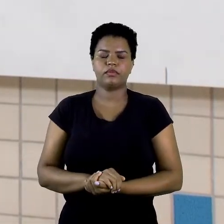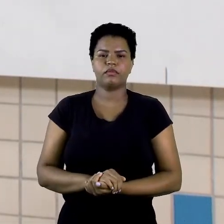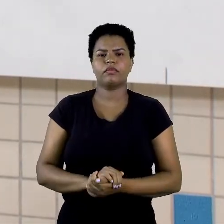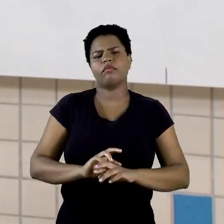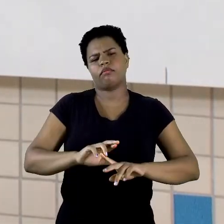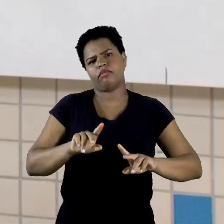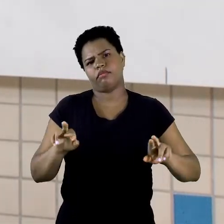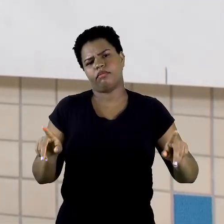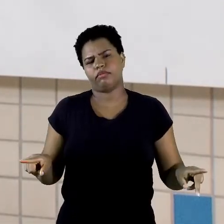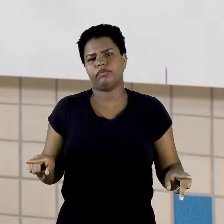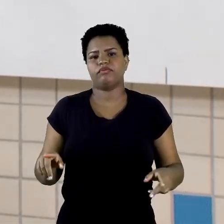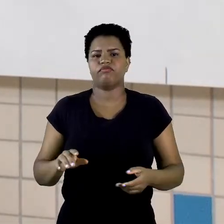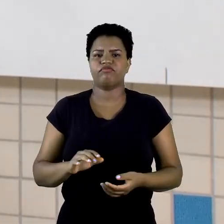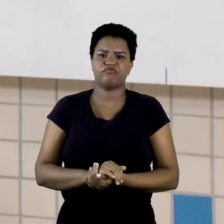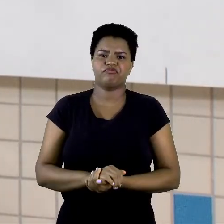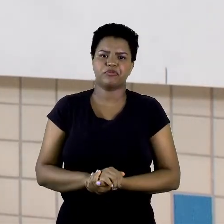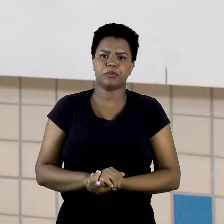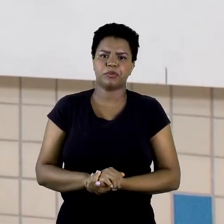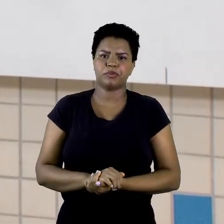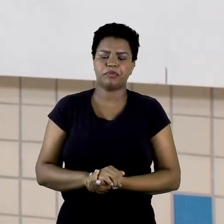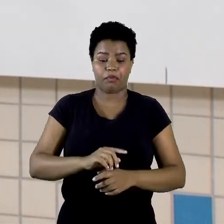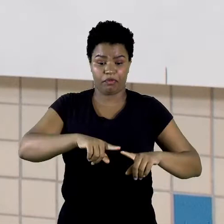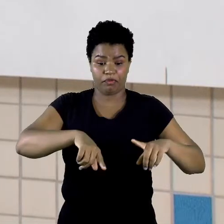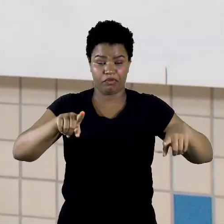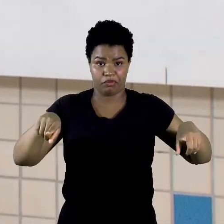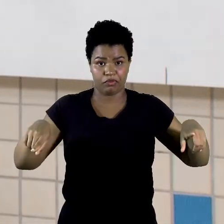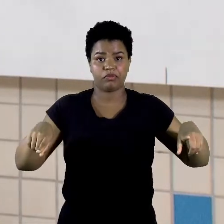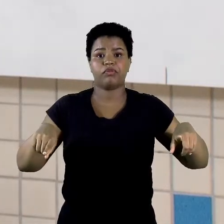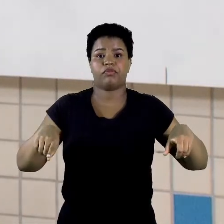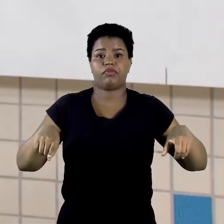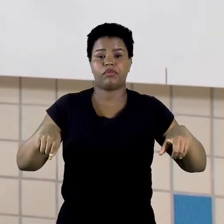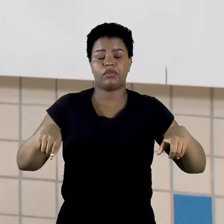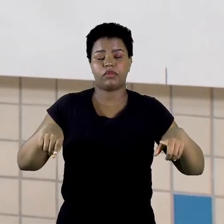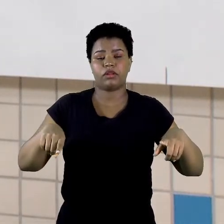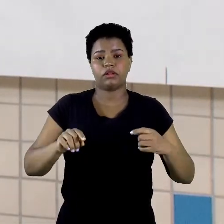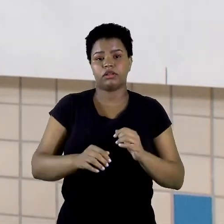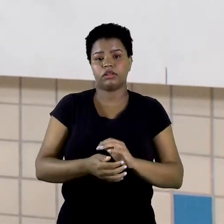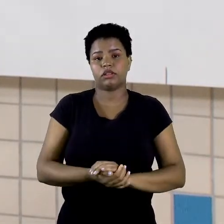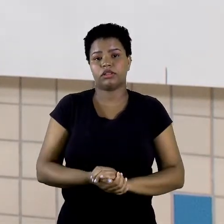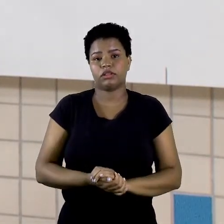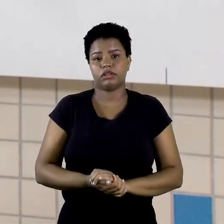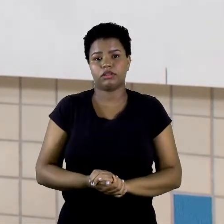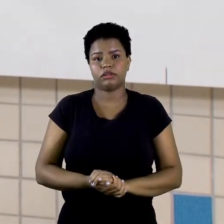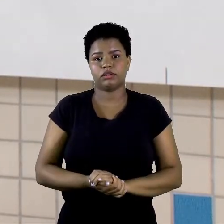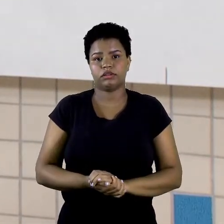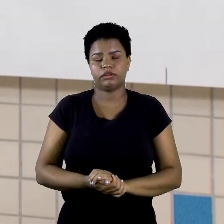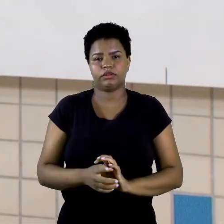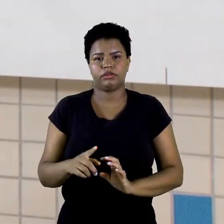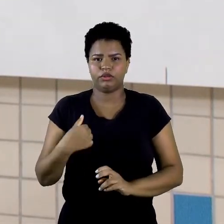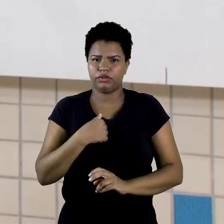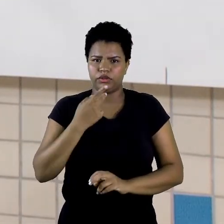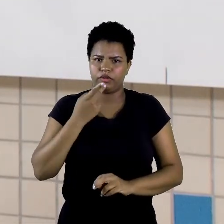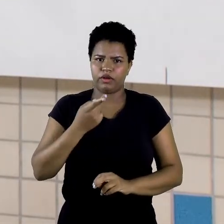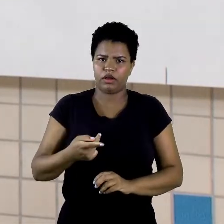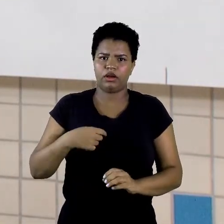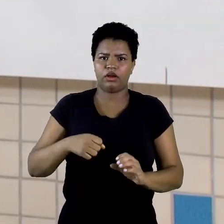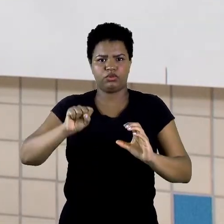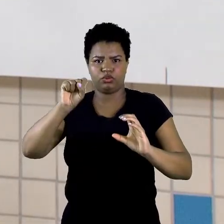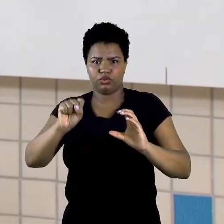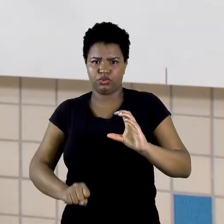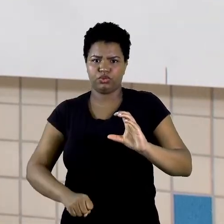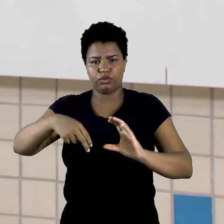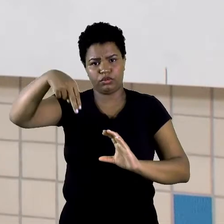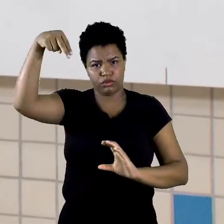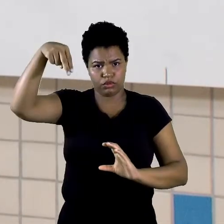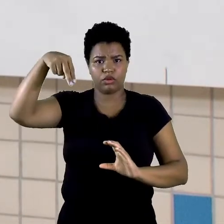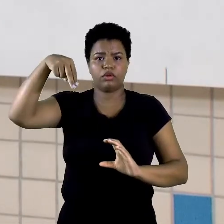Essa questão da variação tanto que a gente estava falando do hemisfério sul quanto do hemisfério norte,